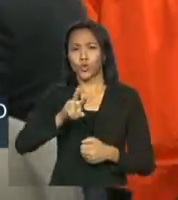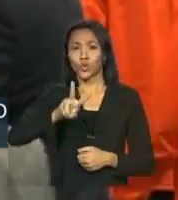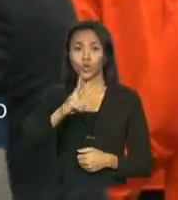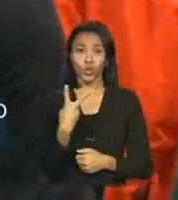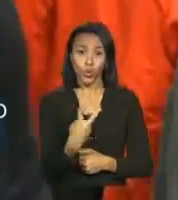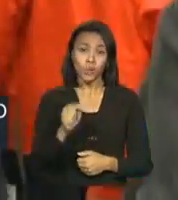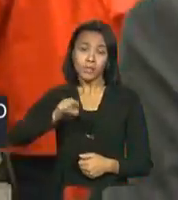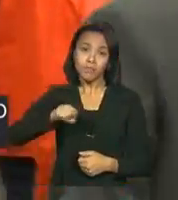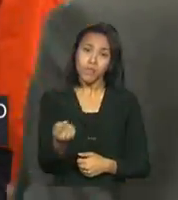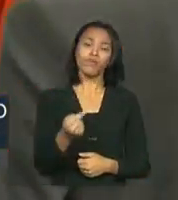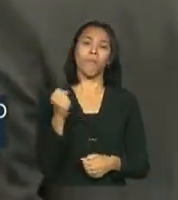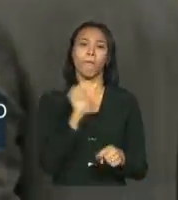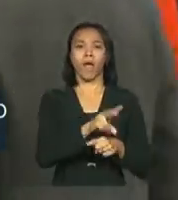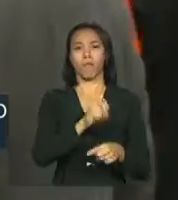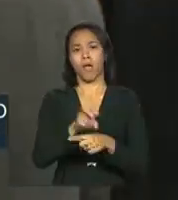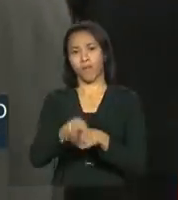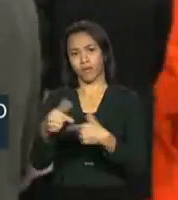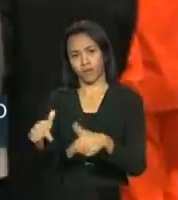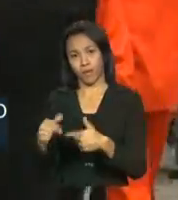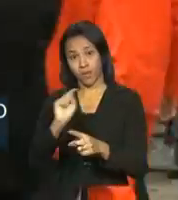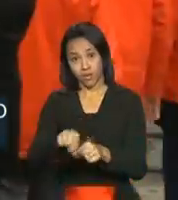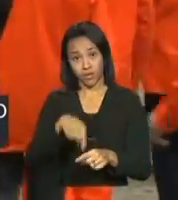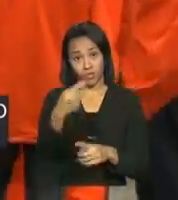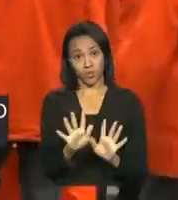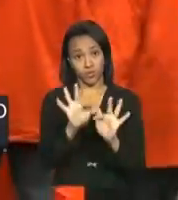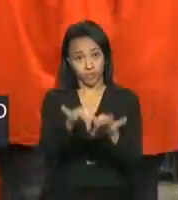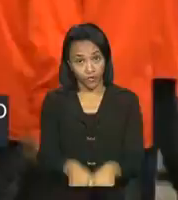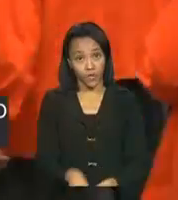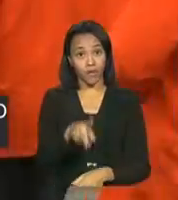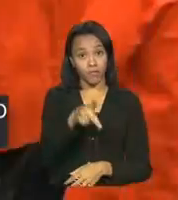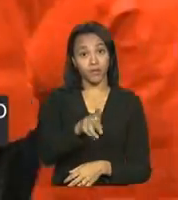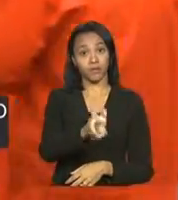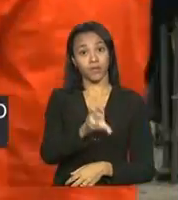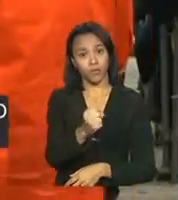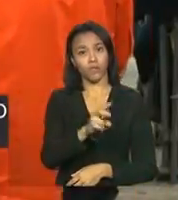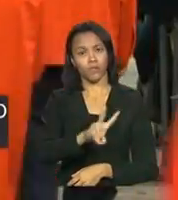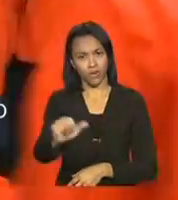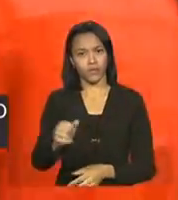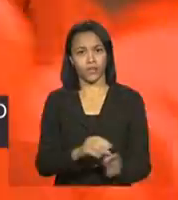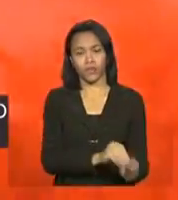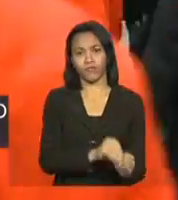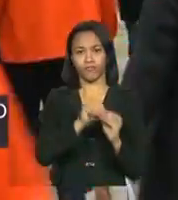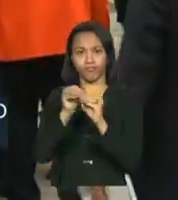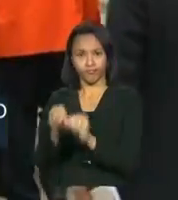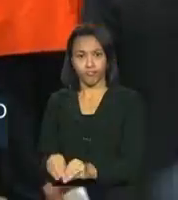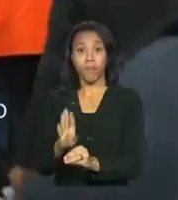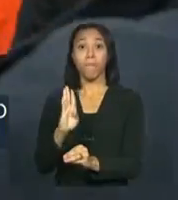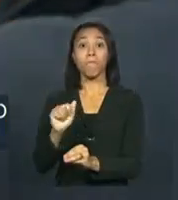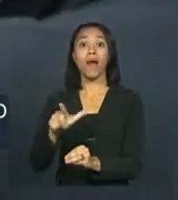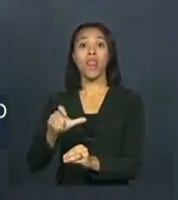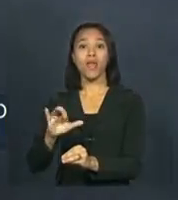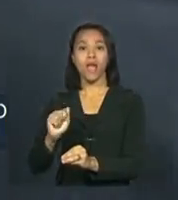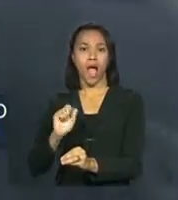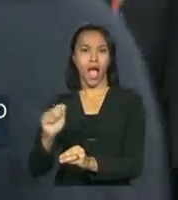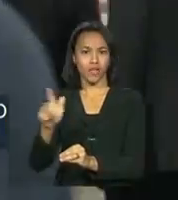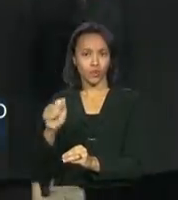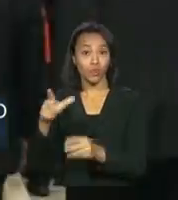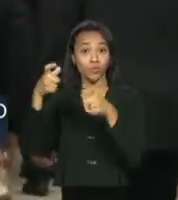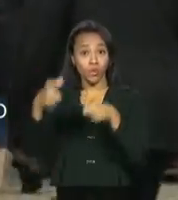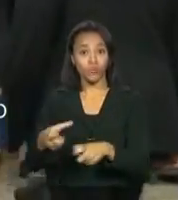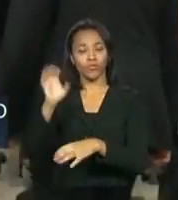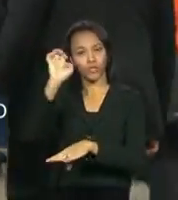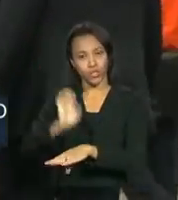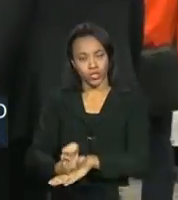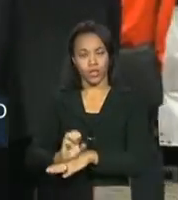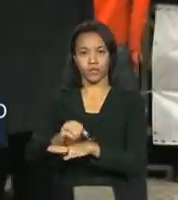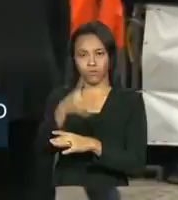diretos. E após a conclusão, a P58 será instalada no campo de Baleia Azul, no estado do Espírito Santo,